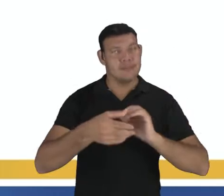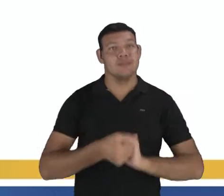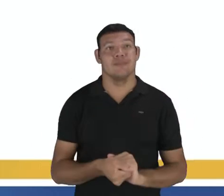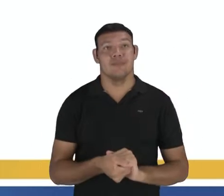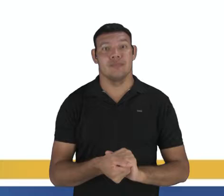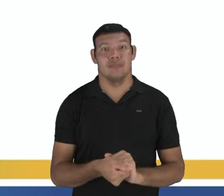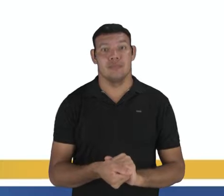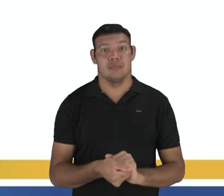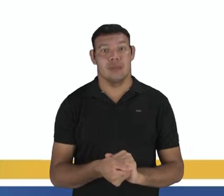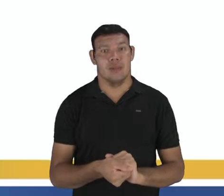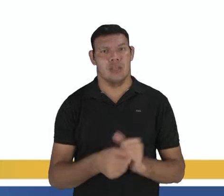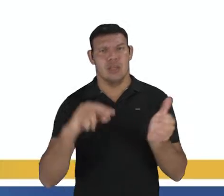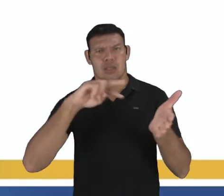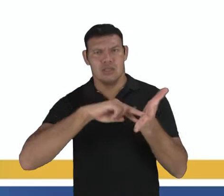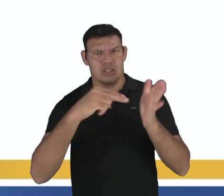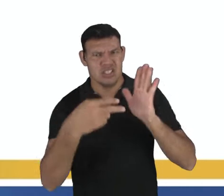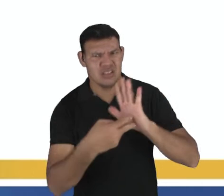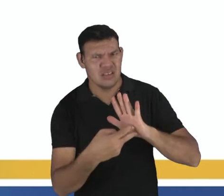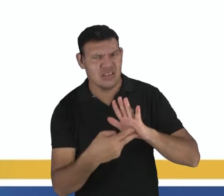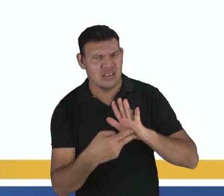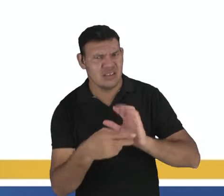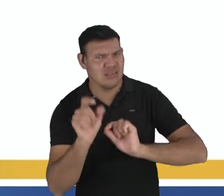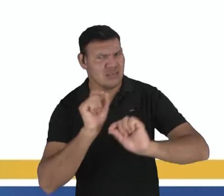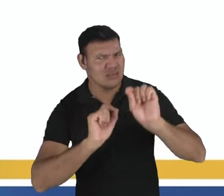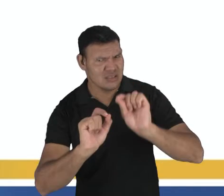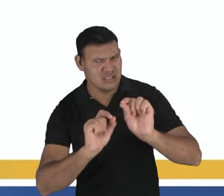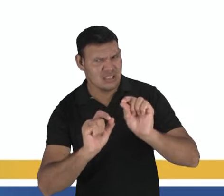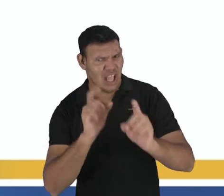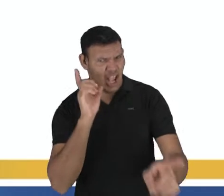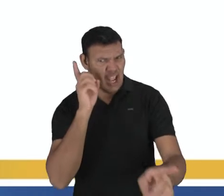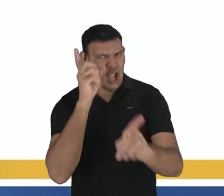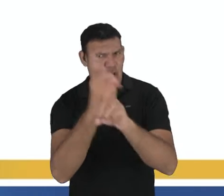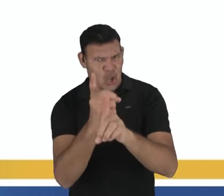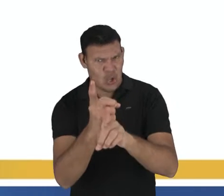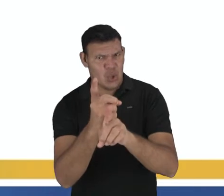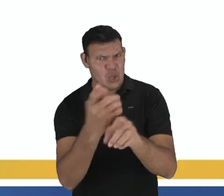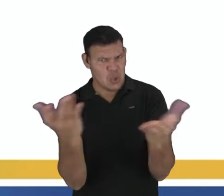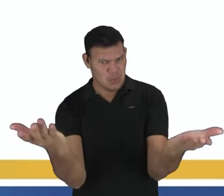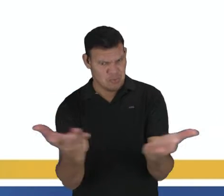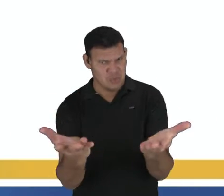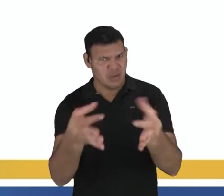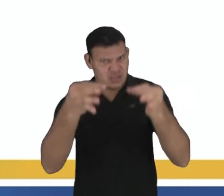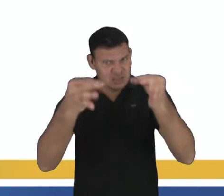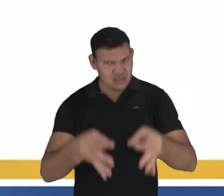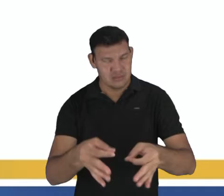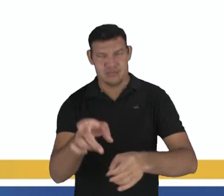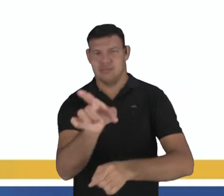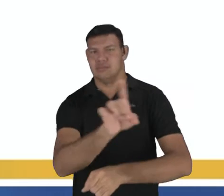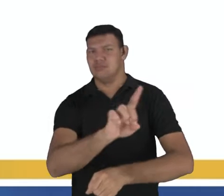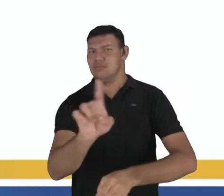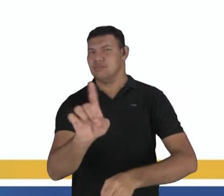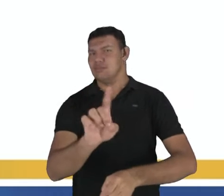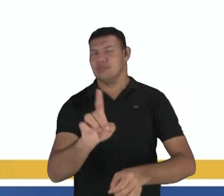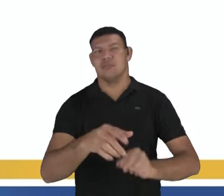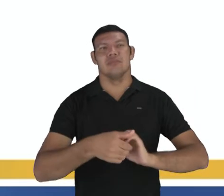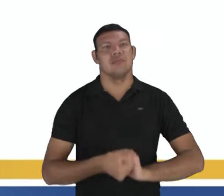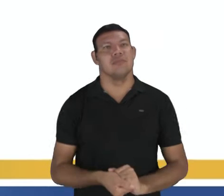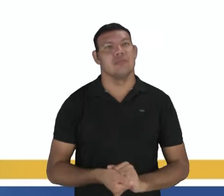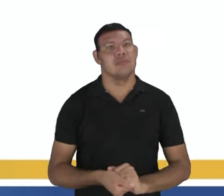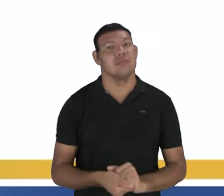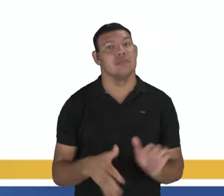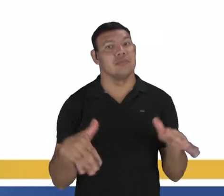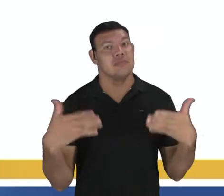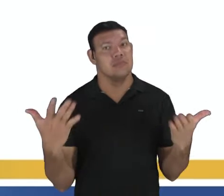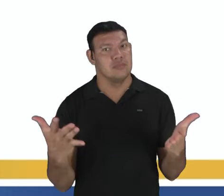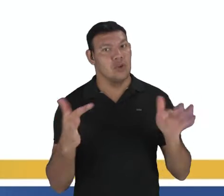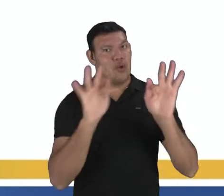Isso não quer dizer que você só vai encontrar em frases do present perfect, tá bom, gente? O que eu estou querendo dizer